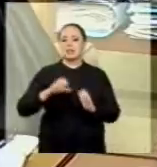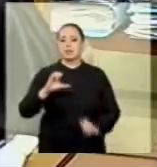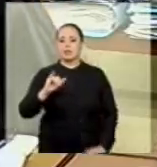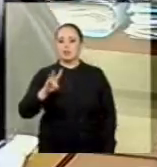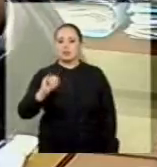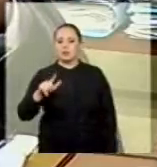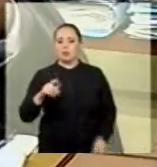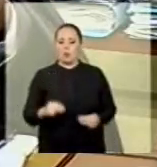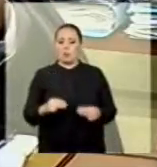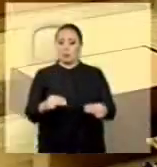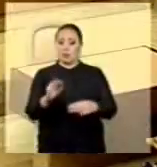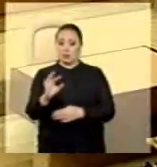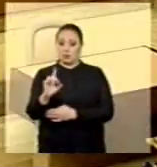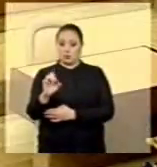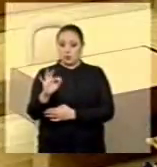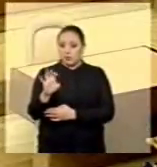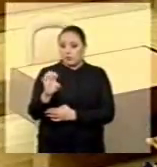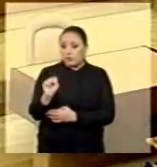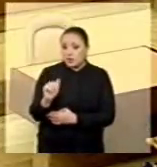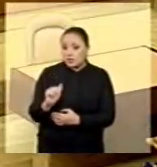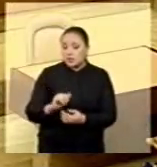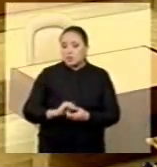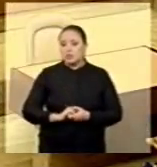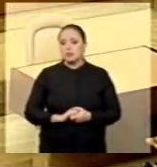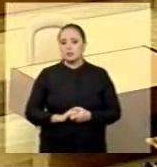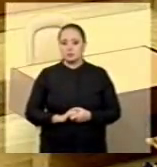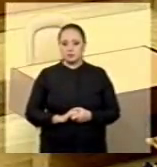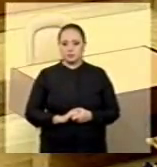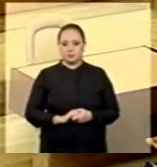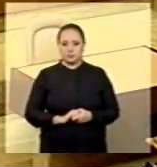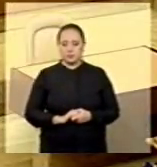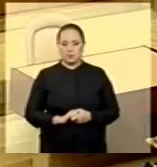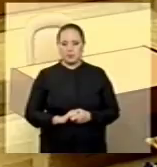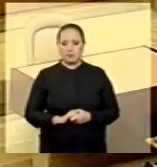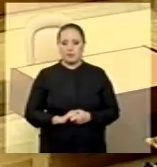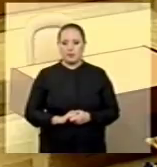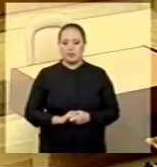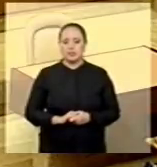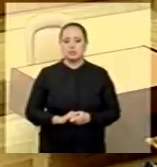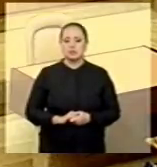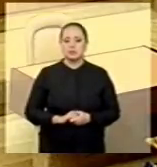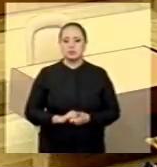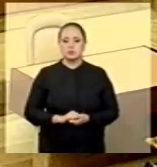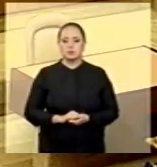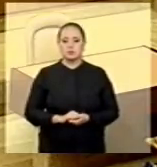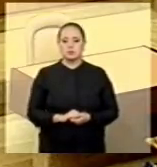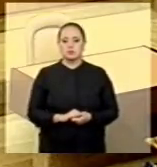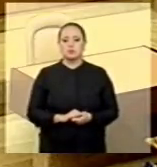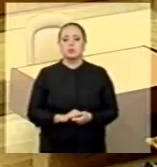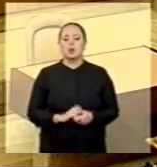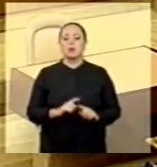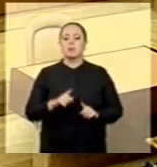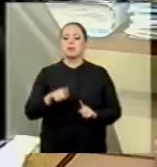ao Ministério da Defesa. E destacar a supremacia do poder civil sobre o poder militar. Mas esta foi uma